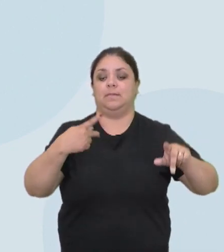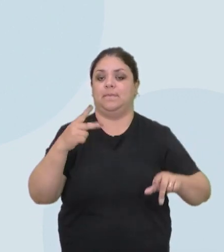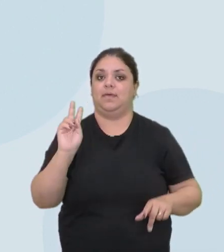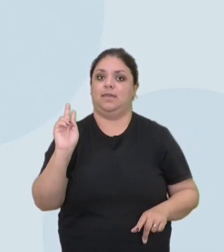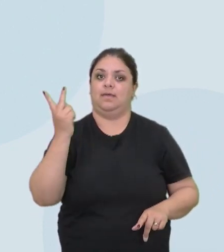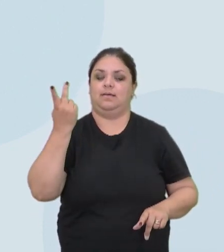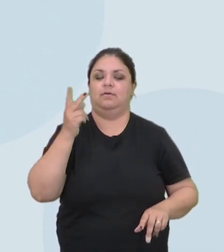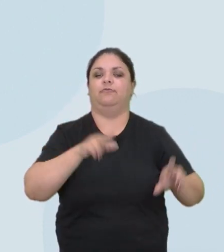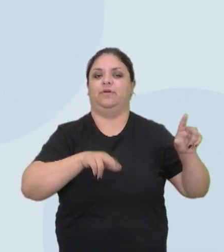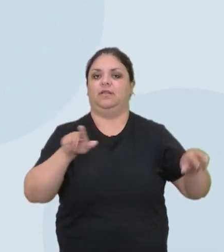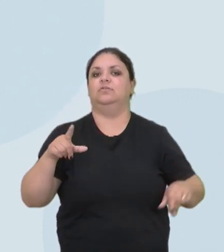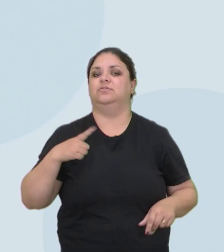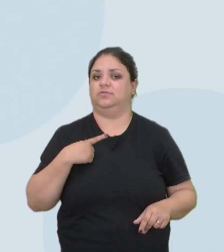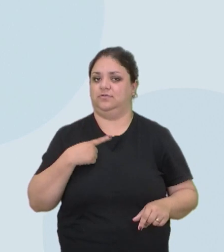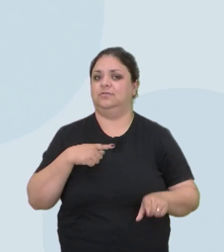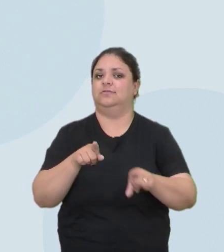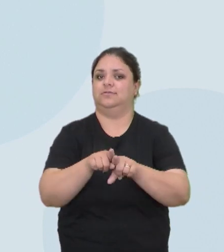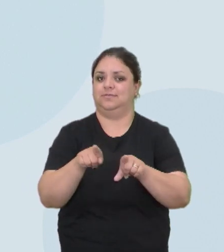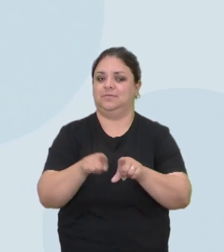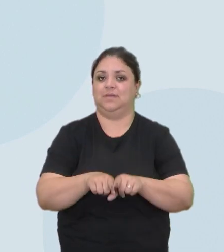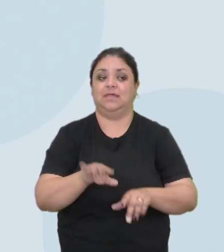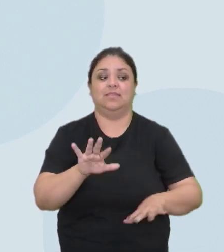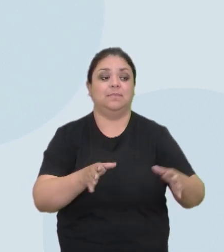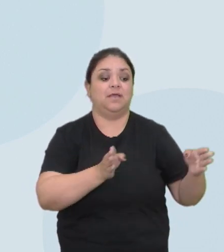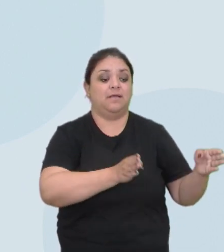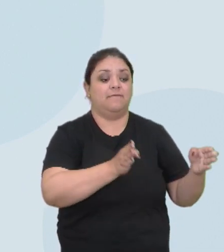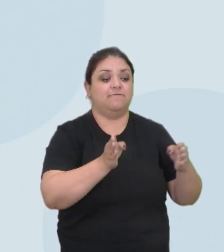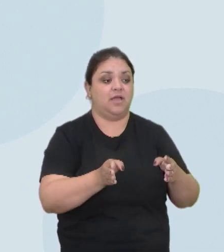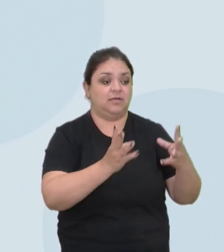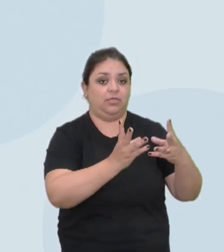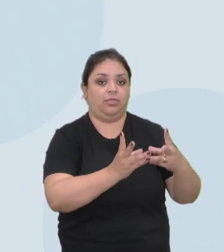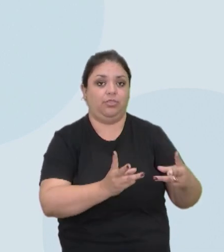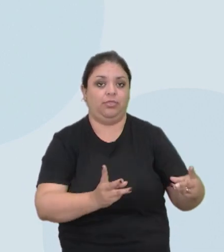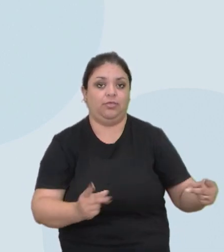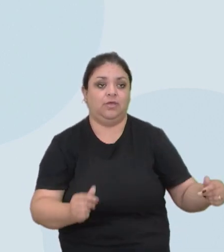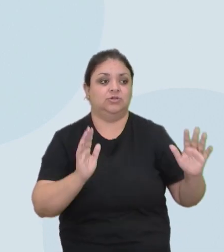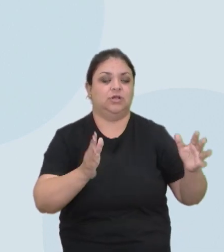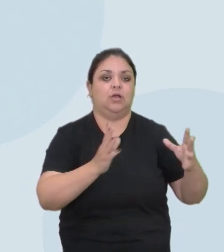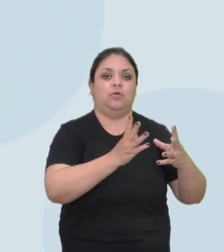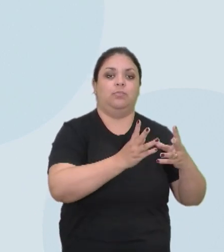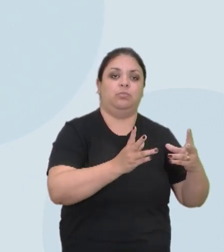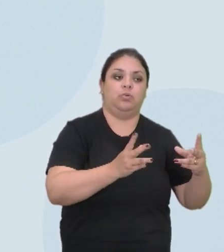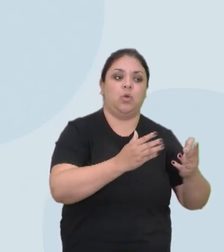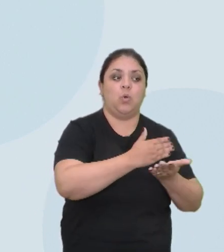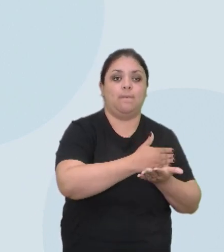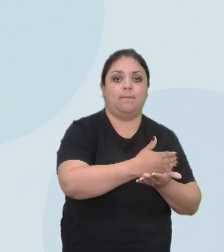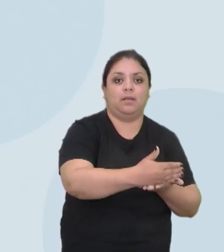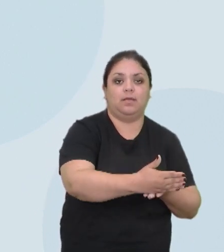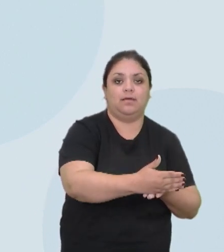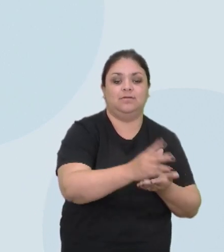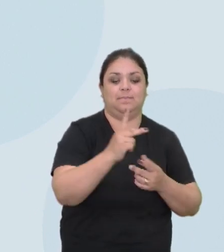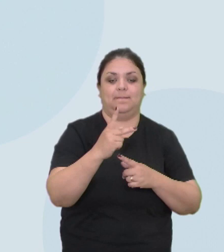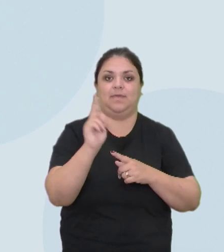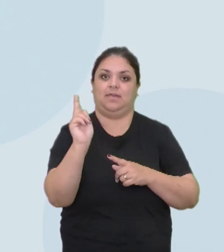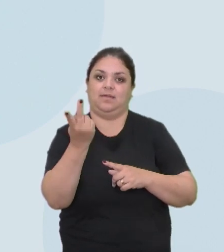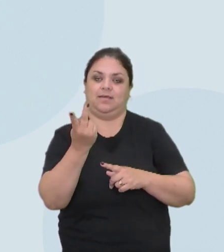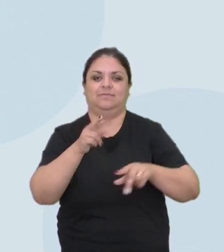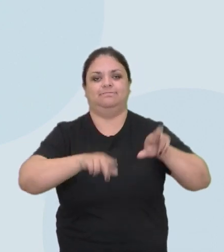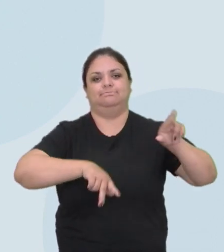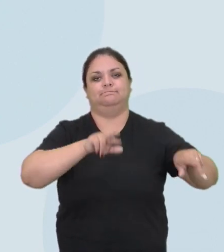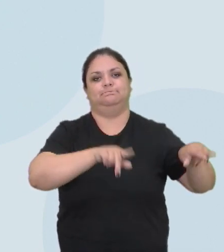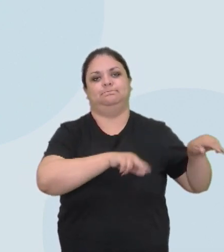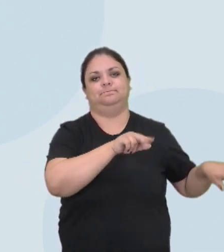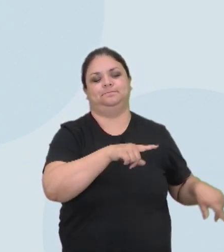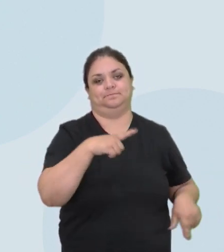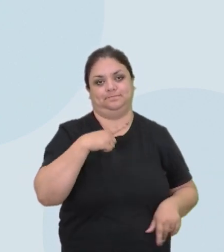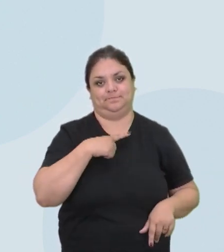fase em que a decomposição se encontra dentro da compostagem, a gente vai ter essas diferenças de pH, a gente vai ter